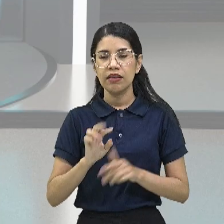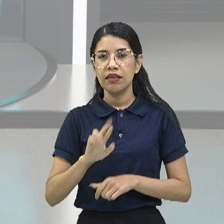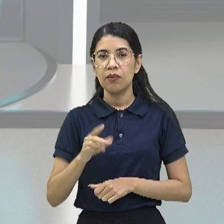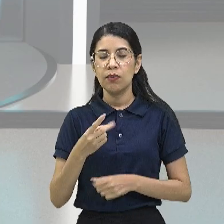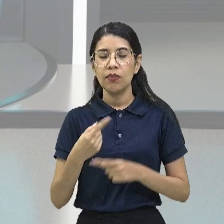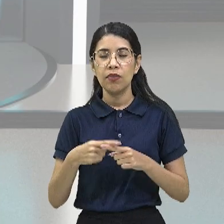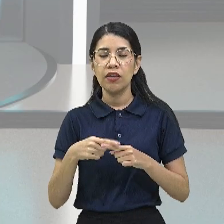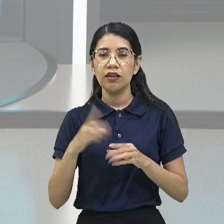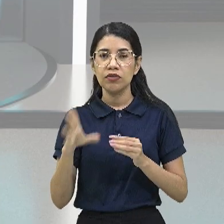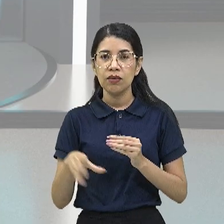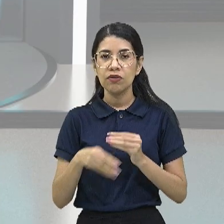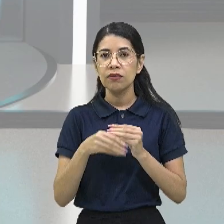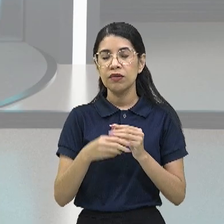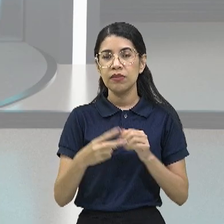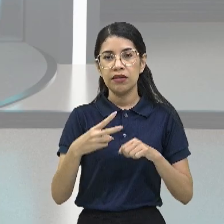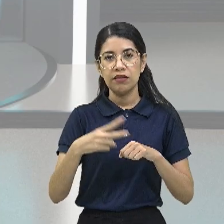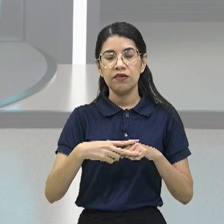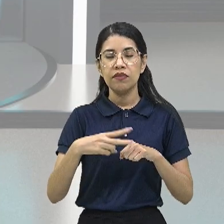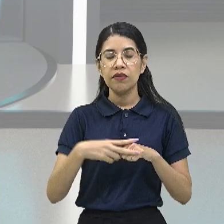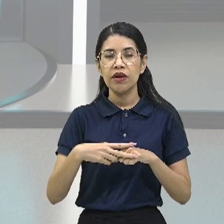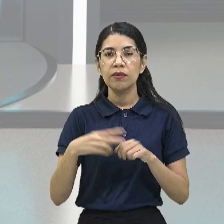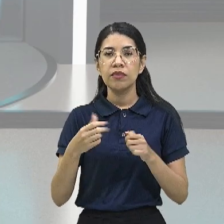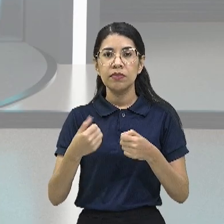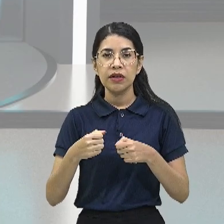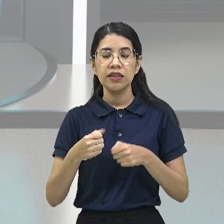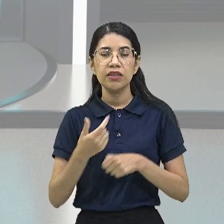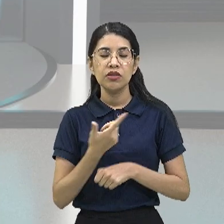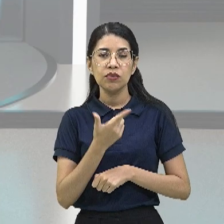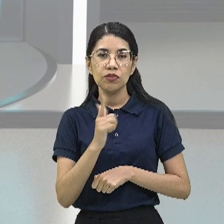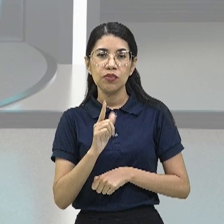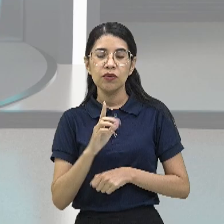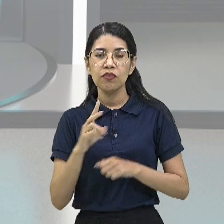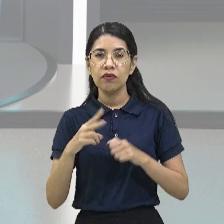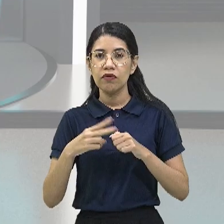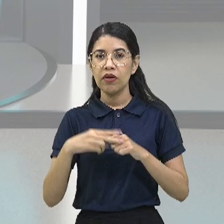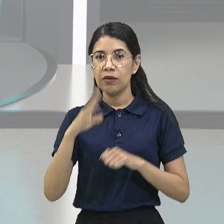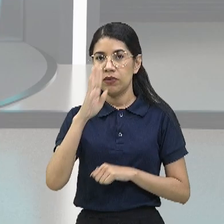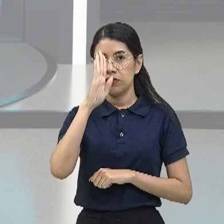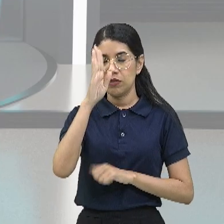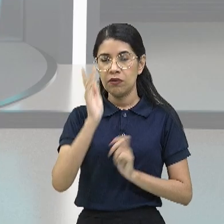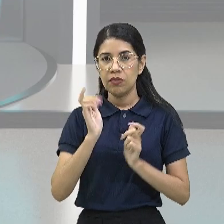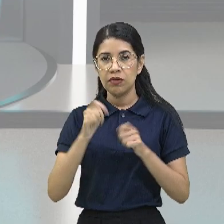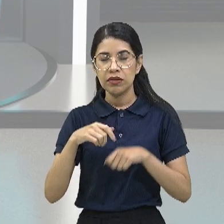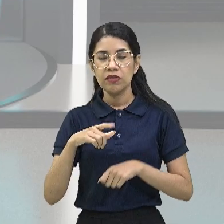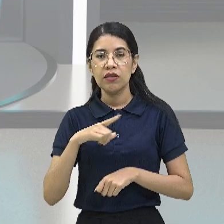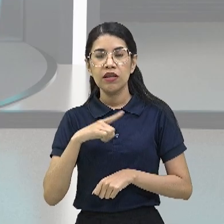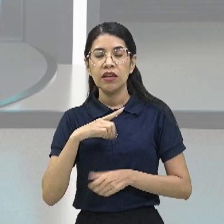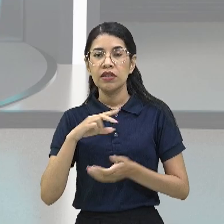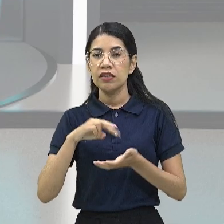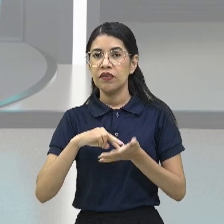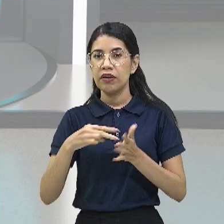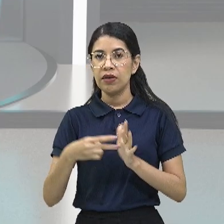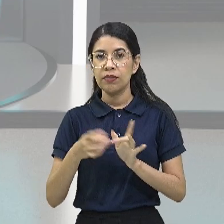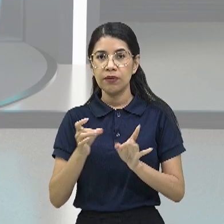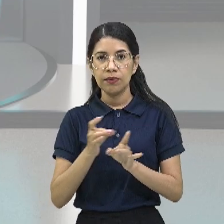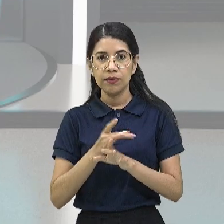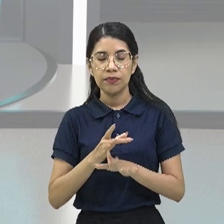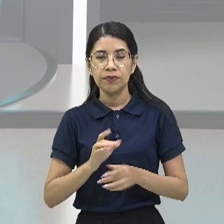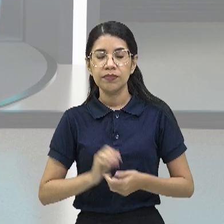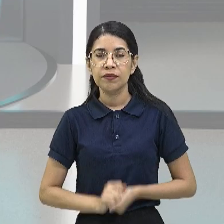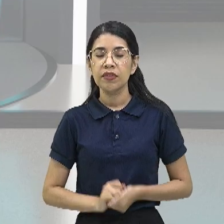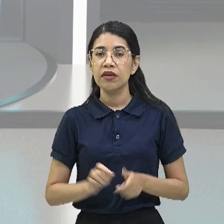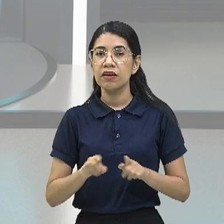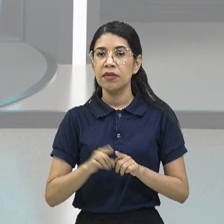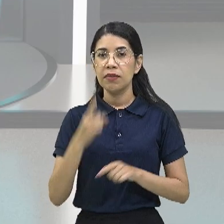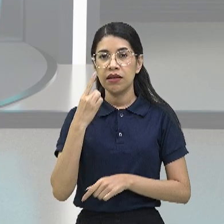são auxiliares e precisam de um outro verbo para que eles possam ter significado. Algo que é bem